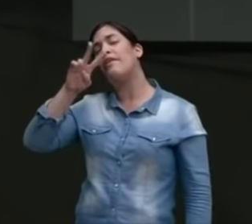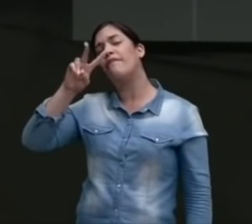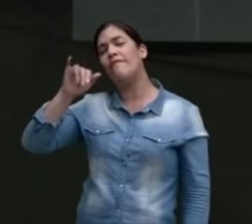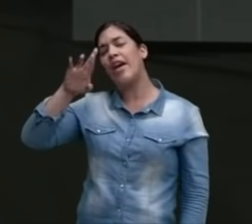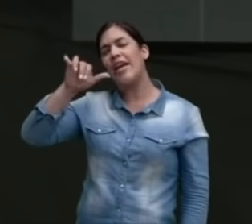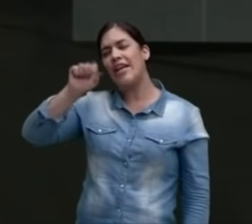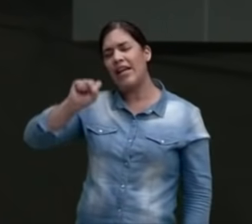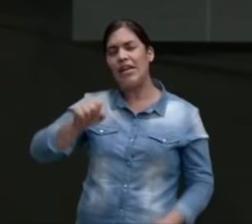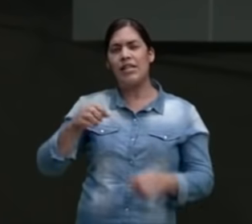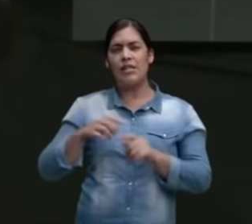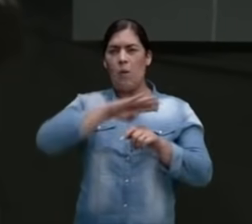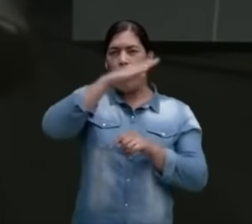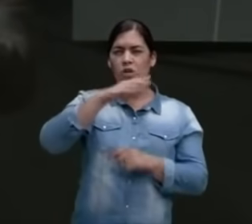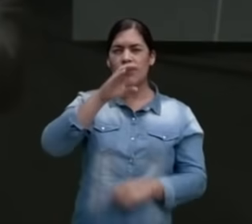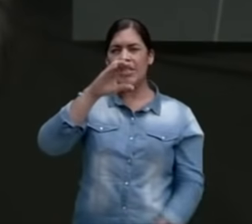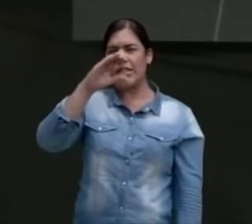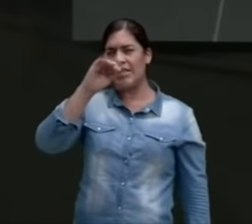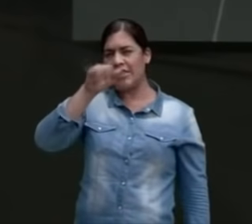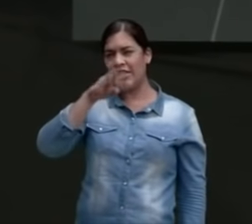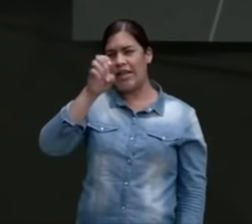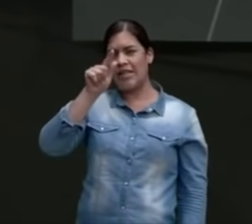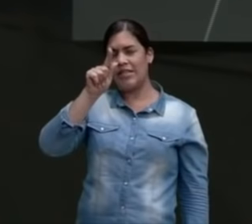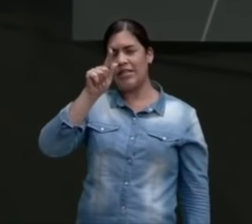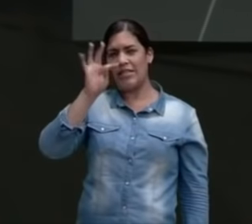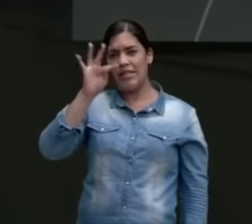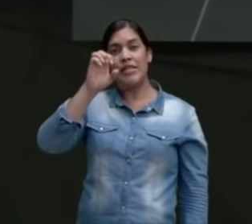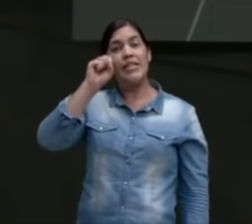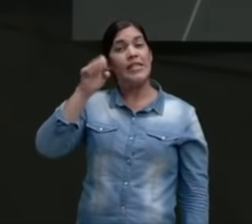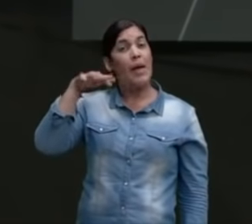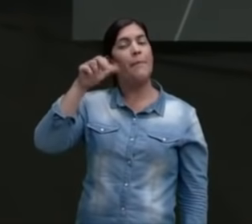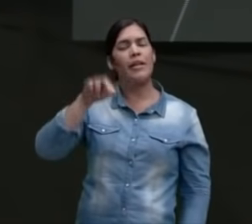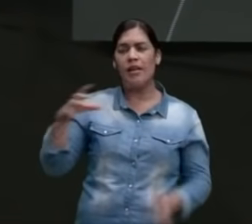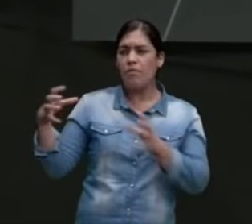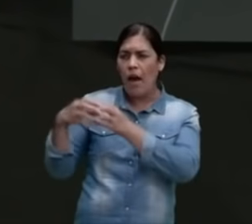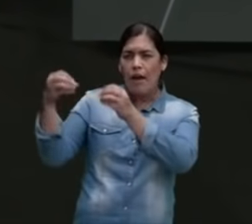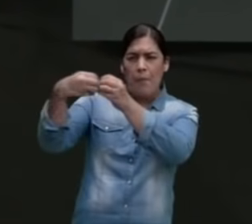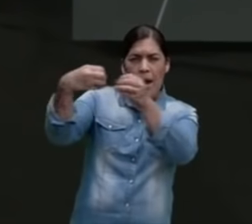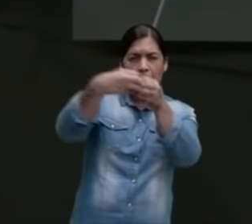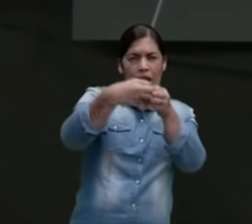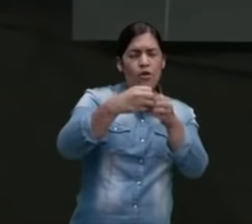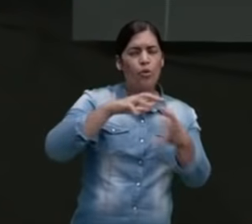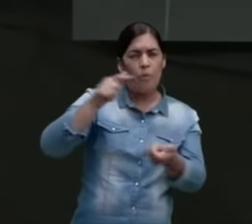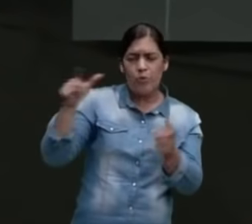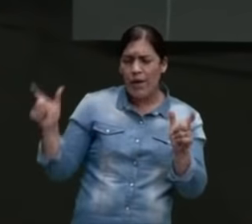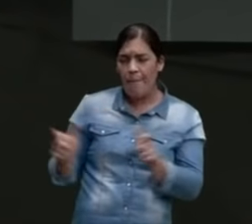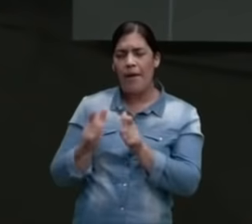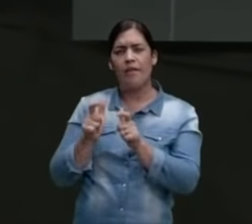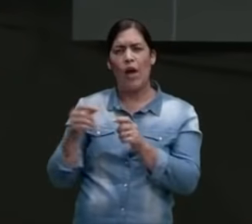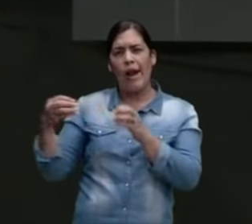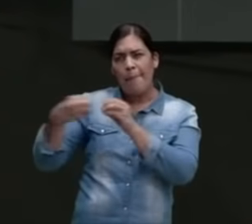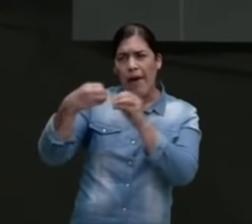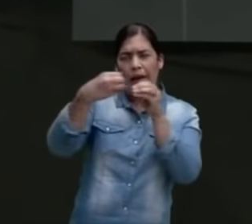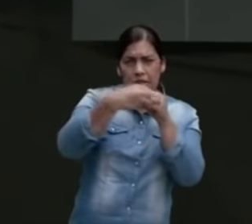Getsêmani, ali onde Jesus já foi crucificado. O mundo era muito menor. Só que hoje